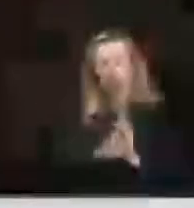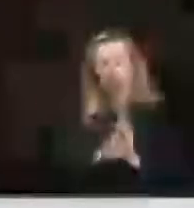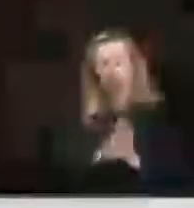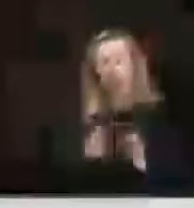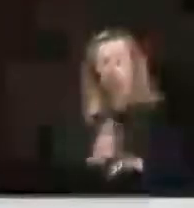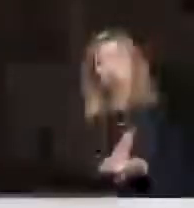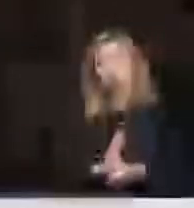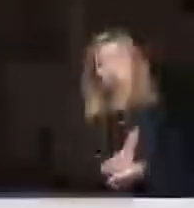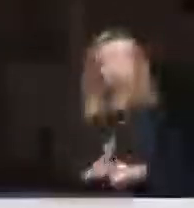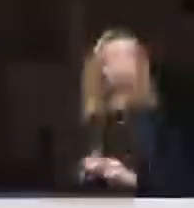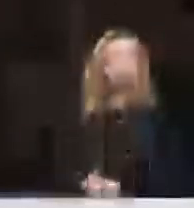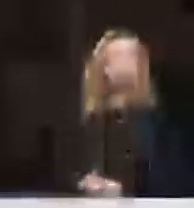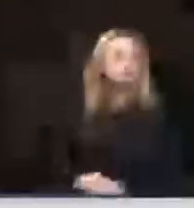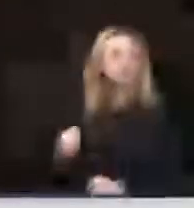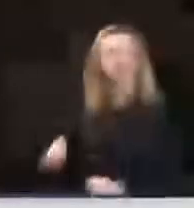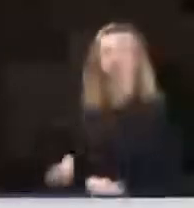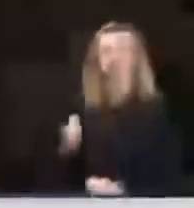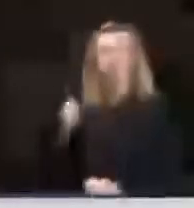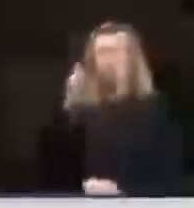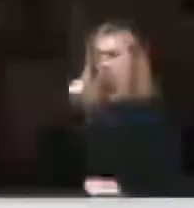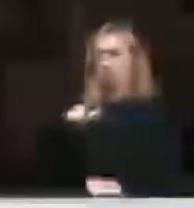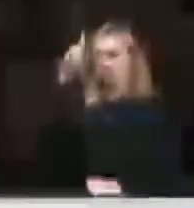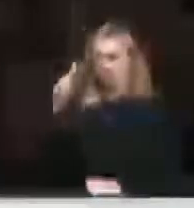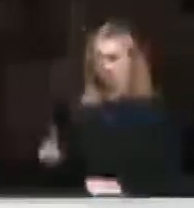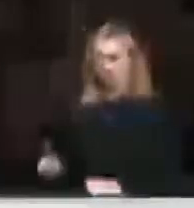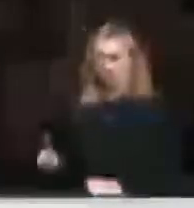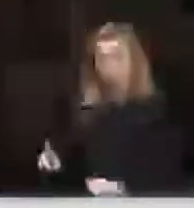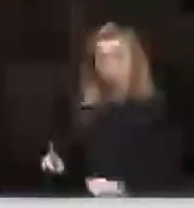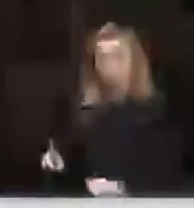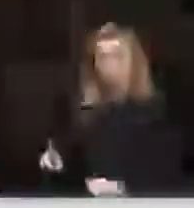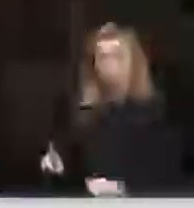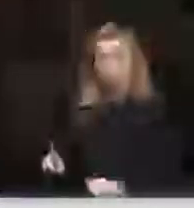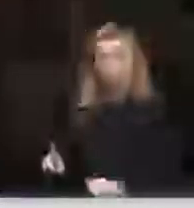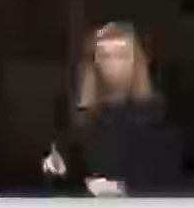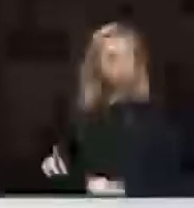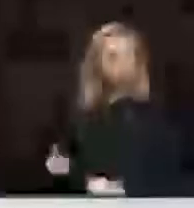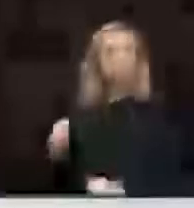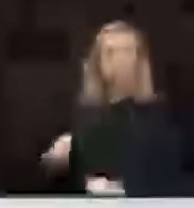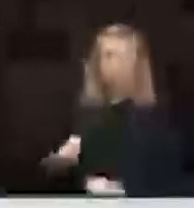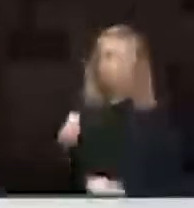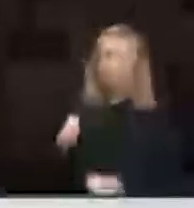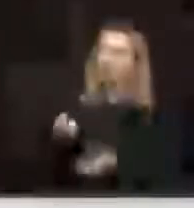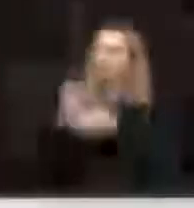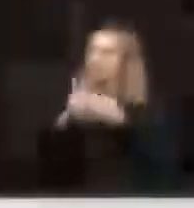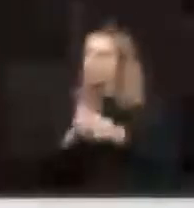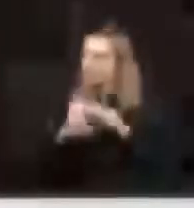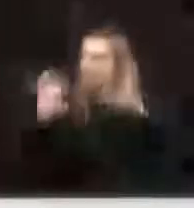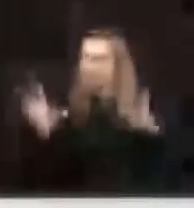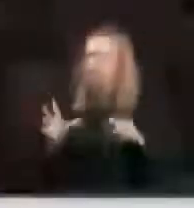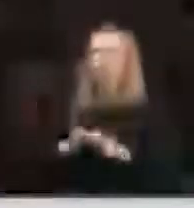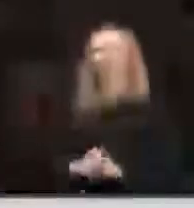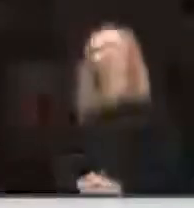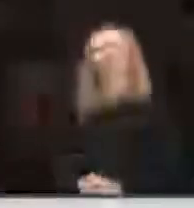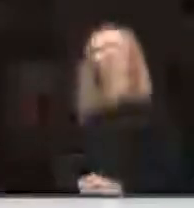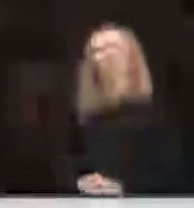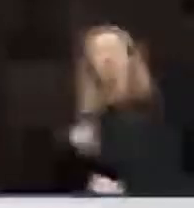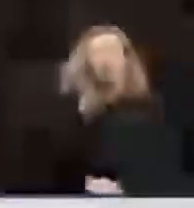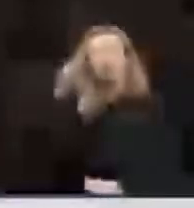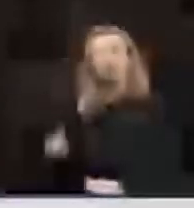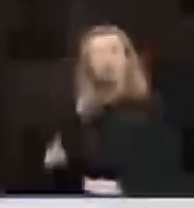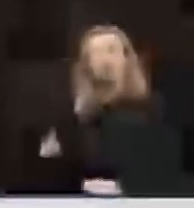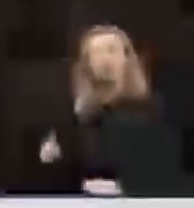A vida é um direito, a vida, a liberdade,